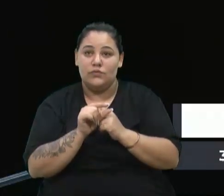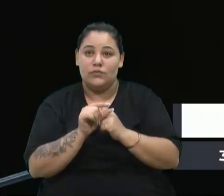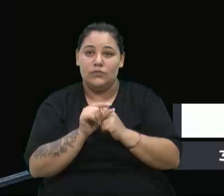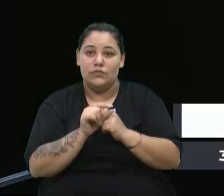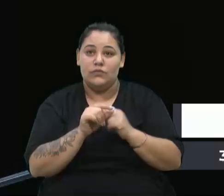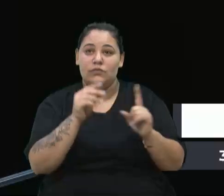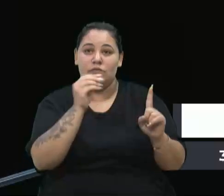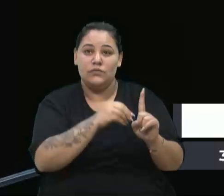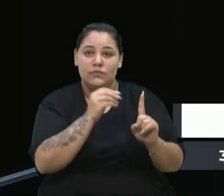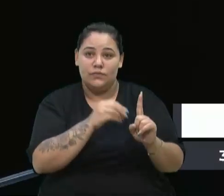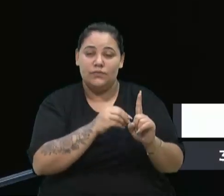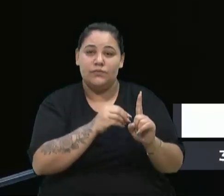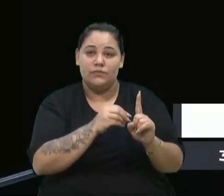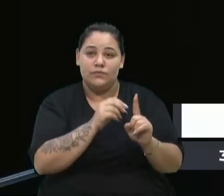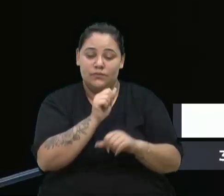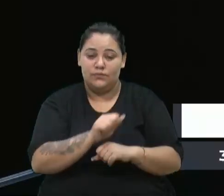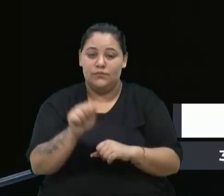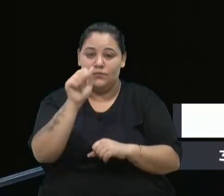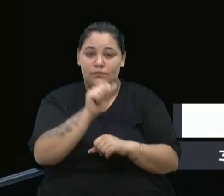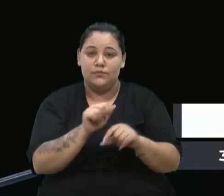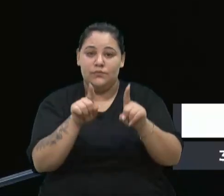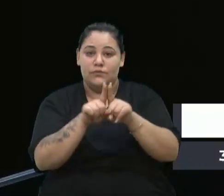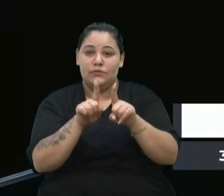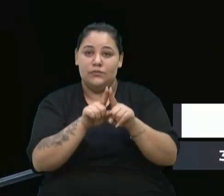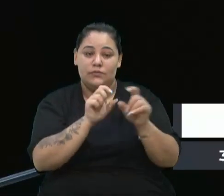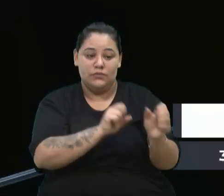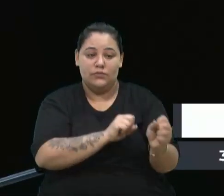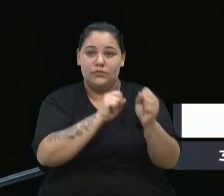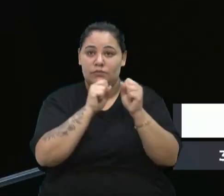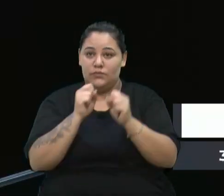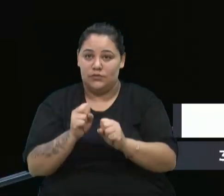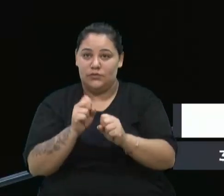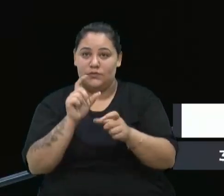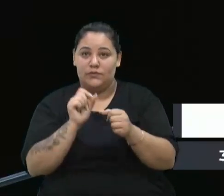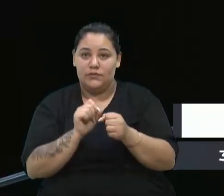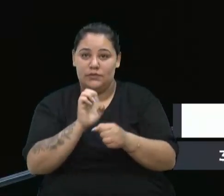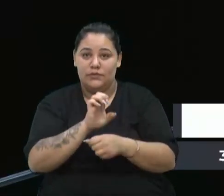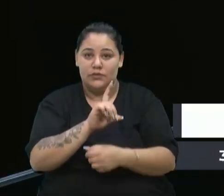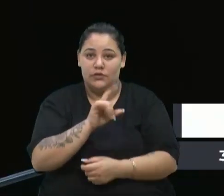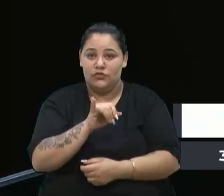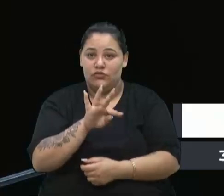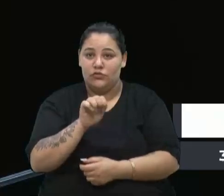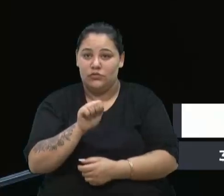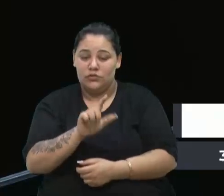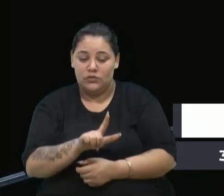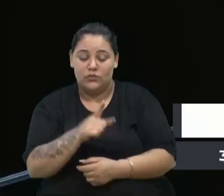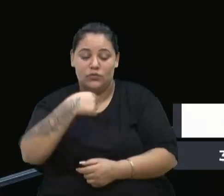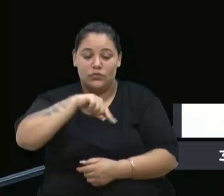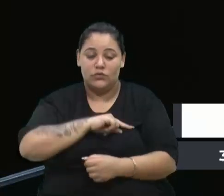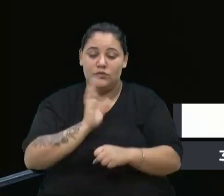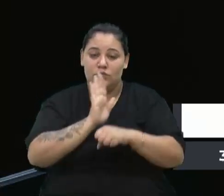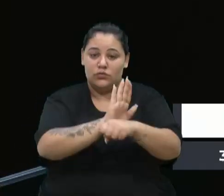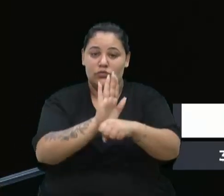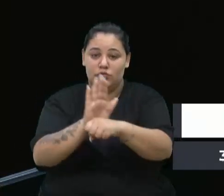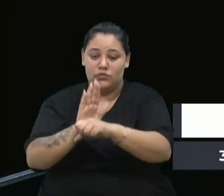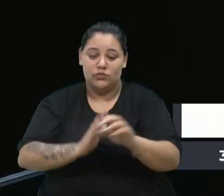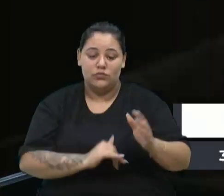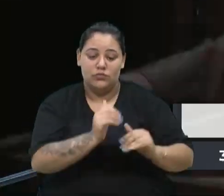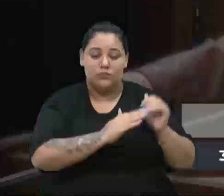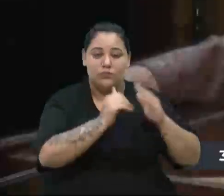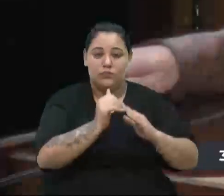carência das associações para poderem concorrer ao edital. Estamos ajudando a construção de uma